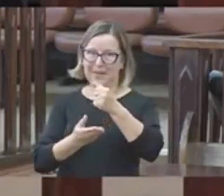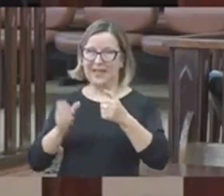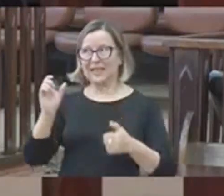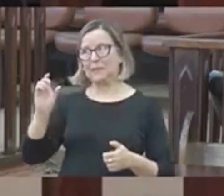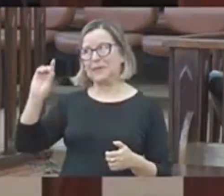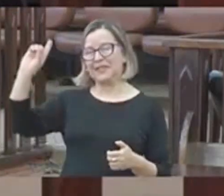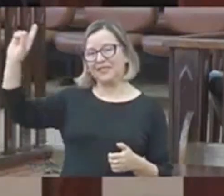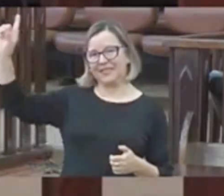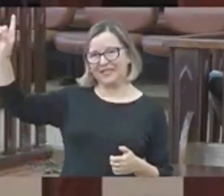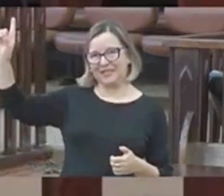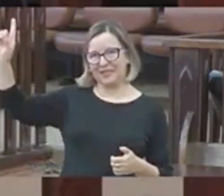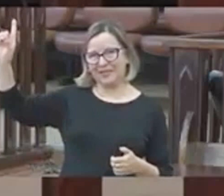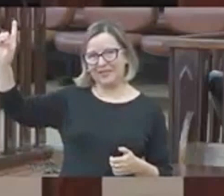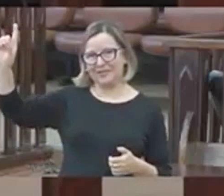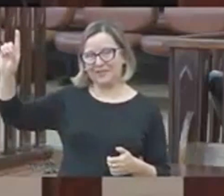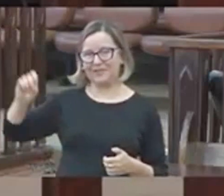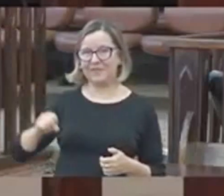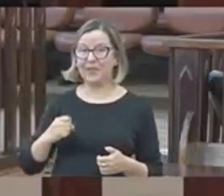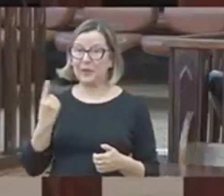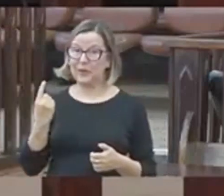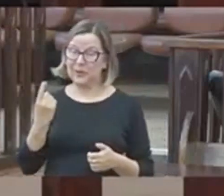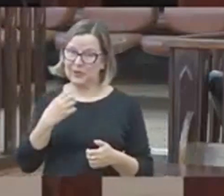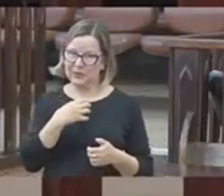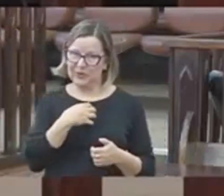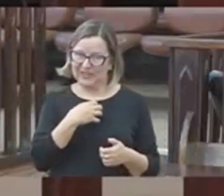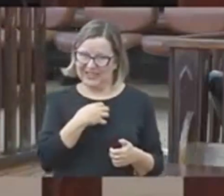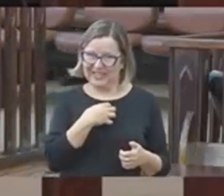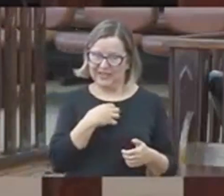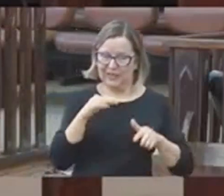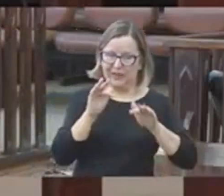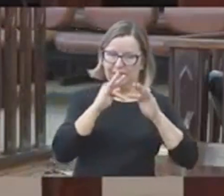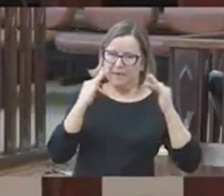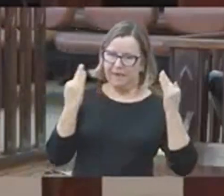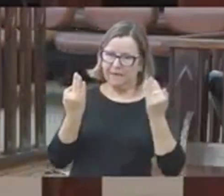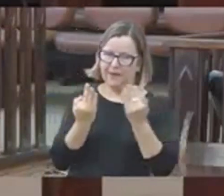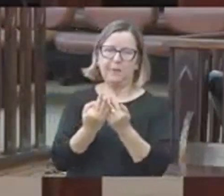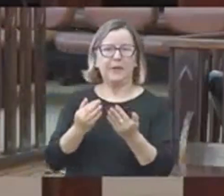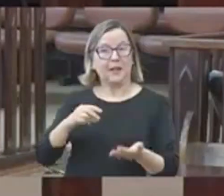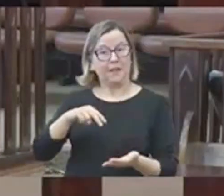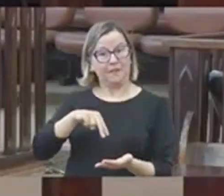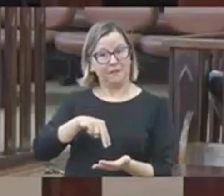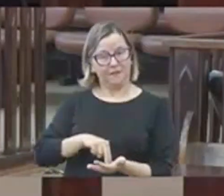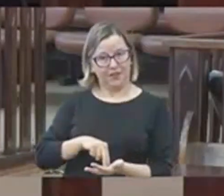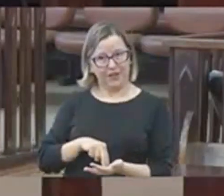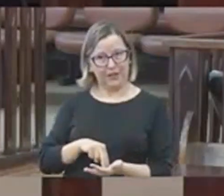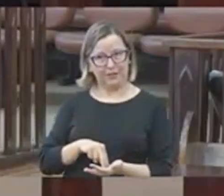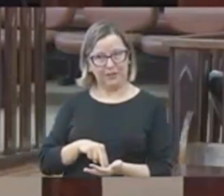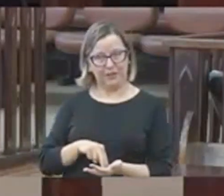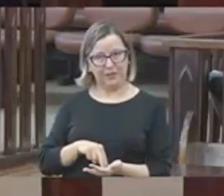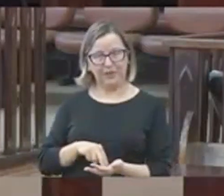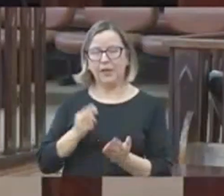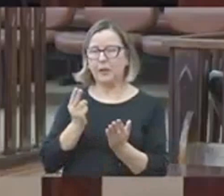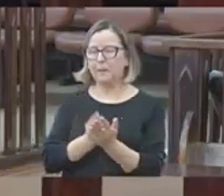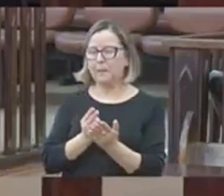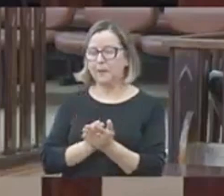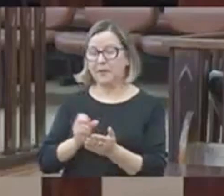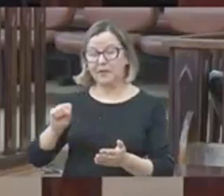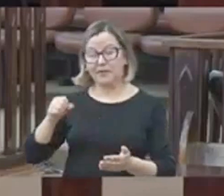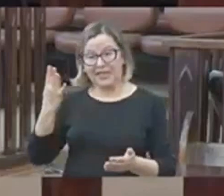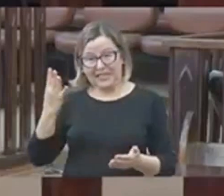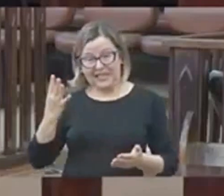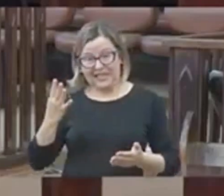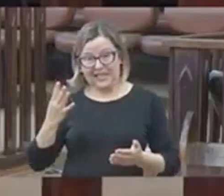então estável em meio às tempestades da alma, as tempestades que estão na nossa mente,